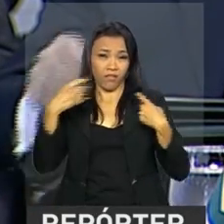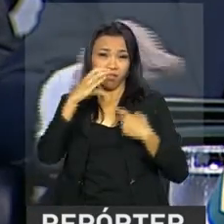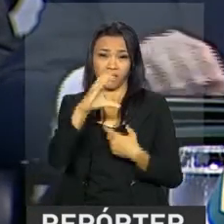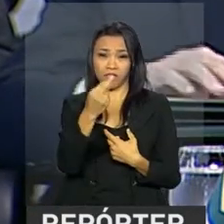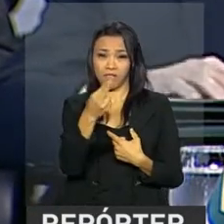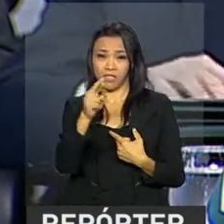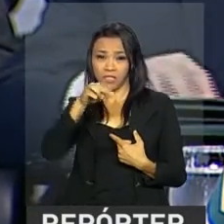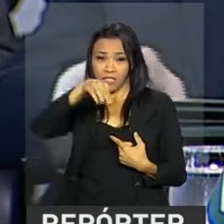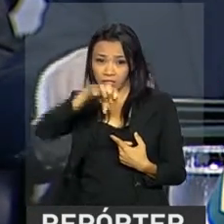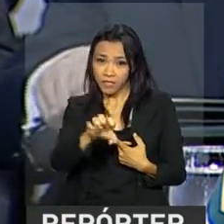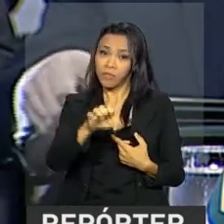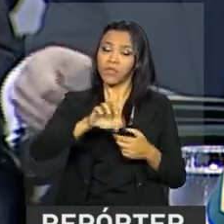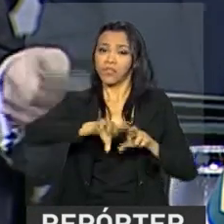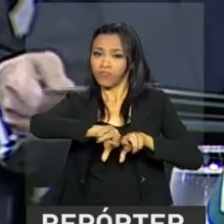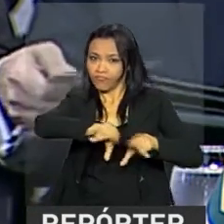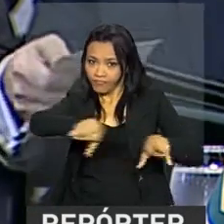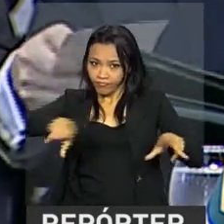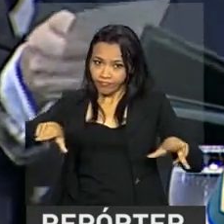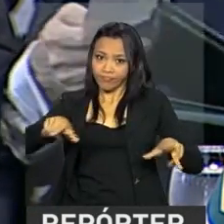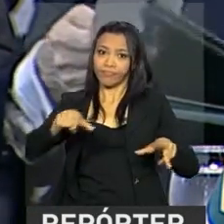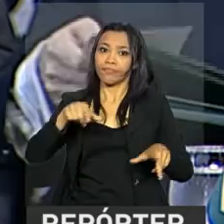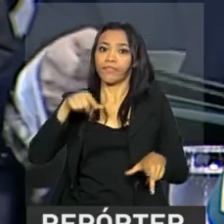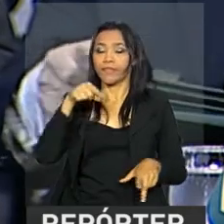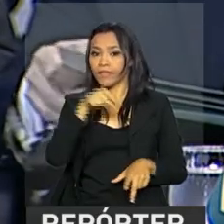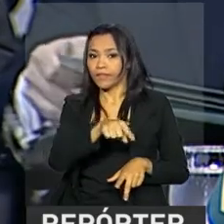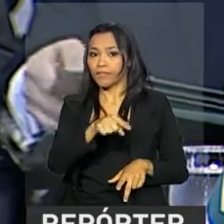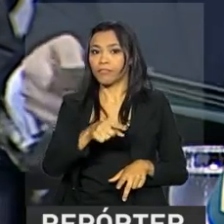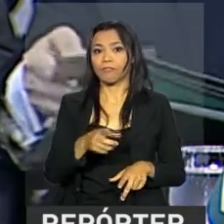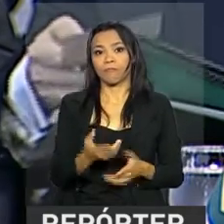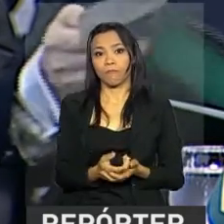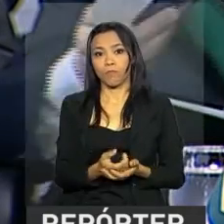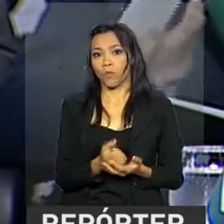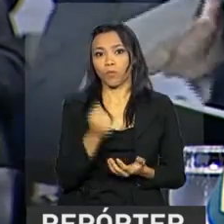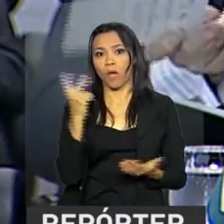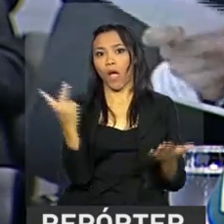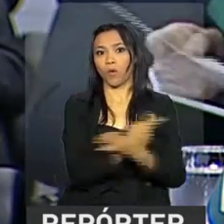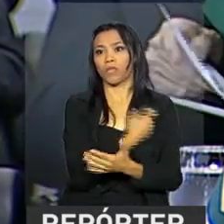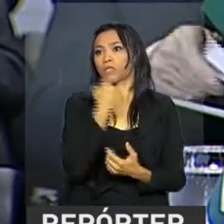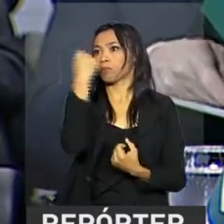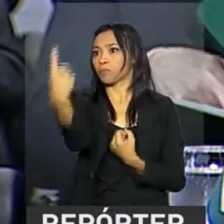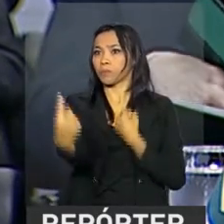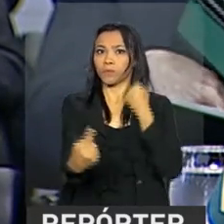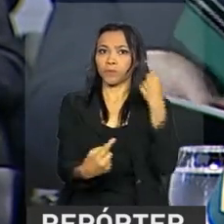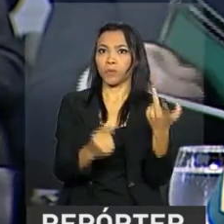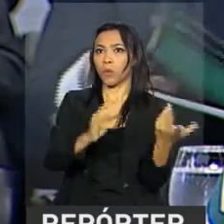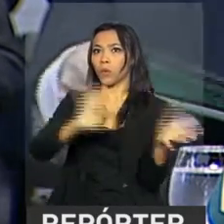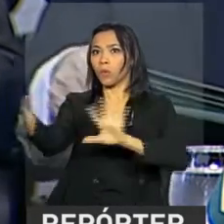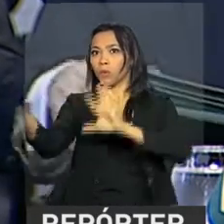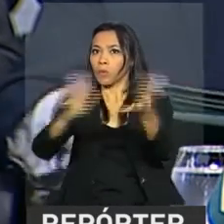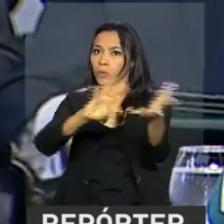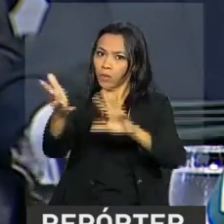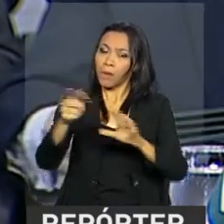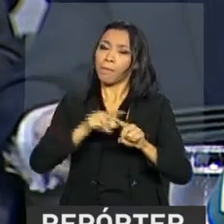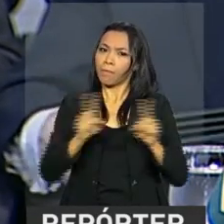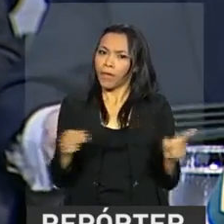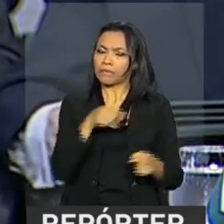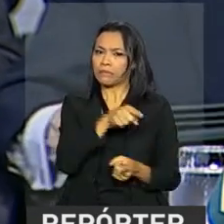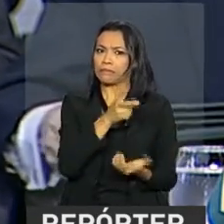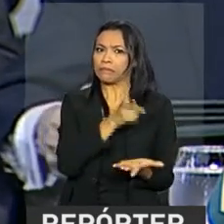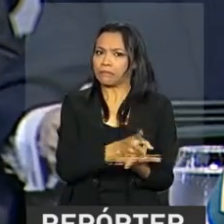saibam que esta não é uma atuação episódica transitórias mas é uma